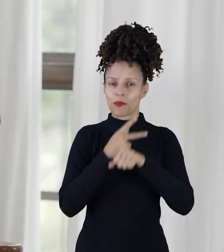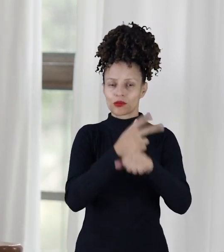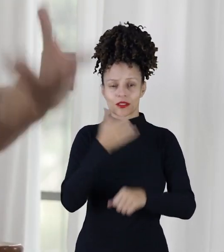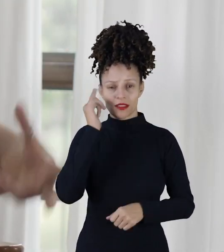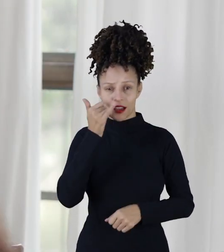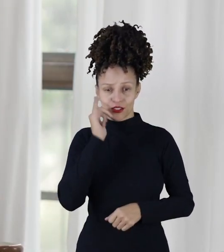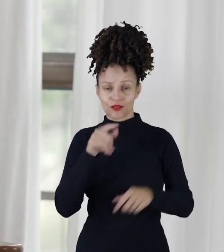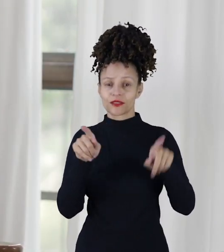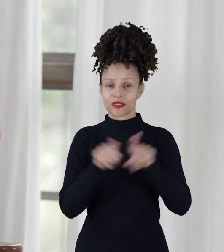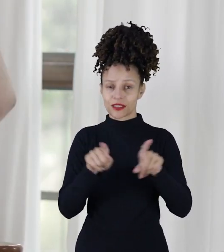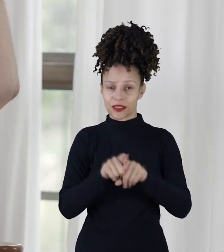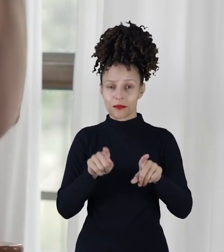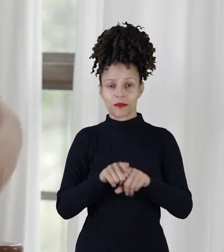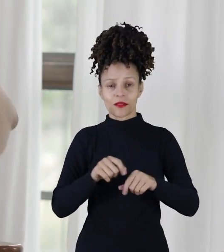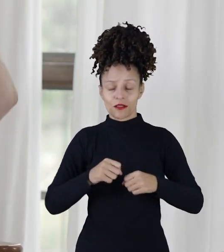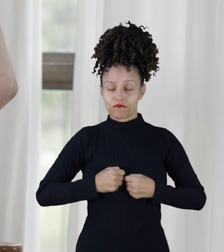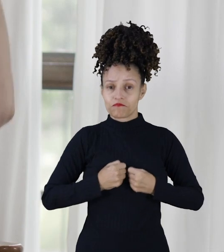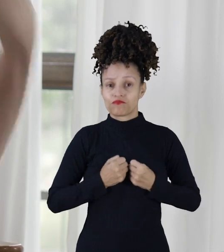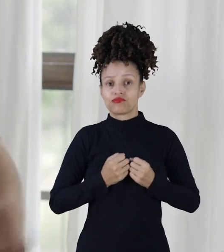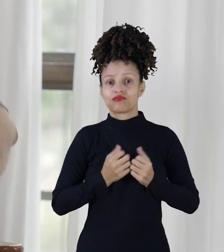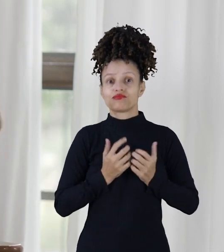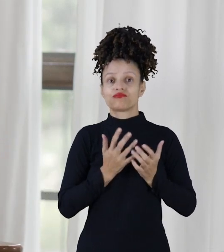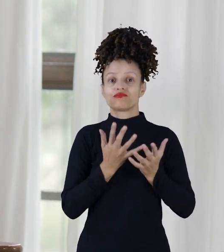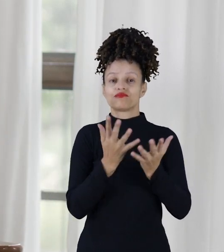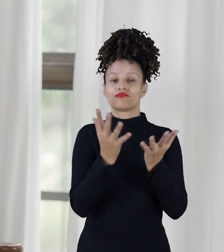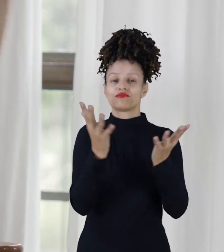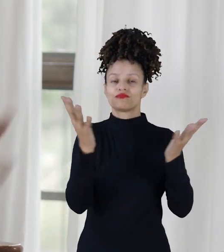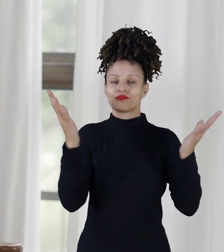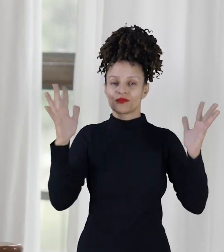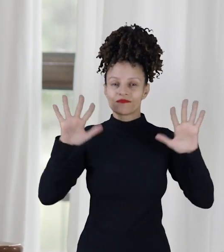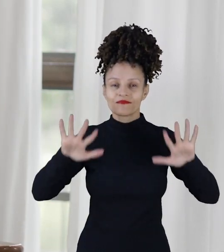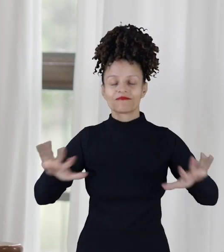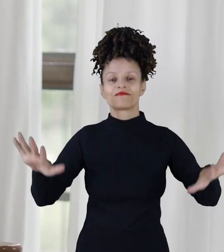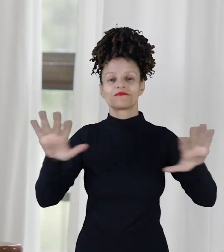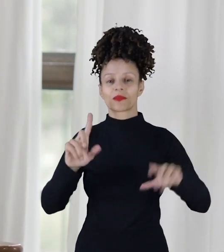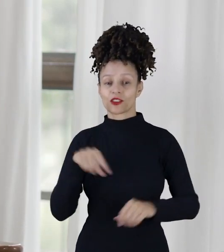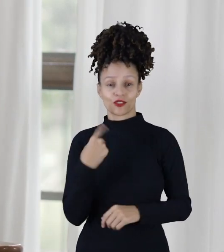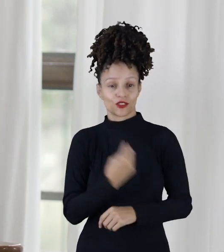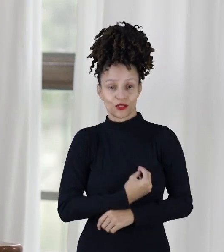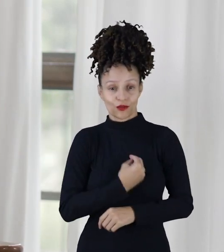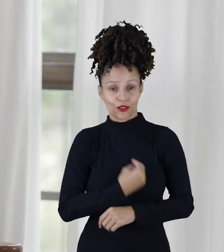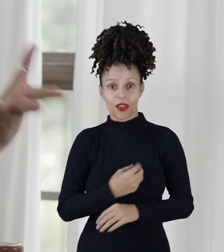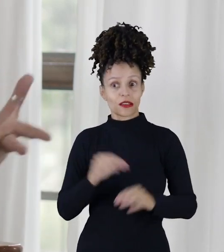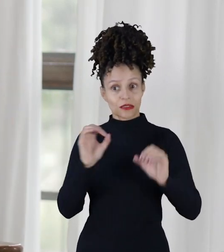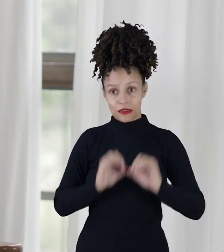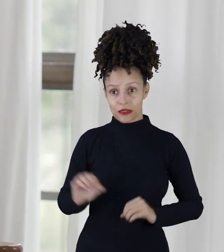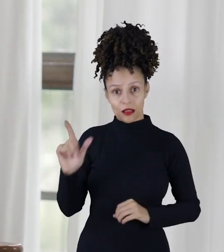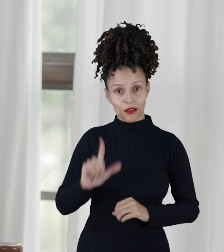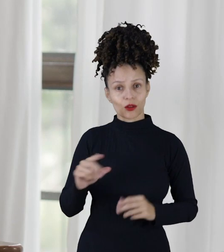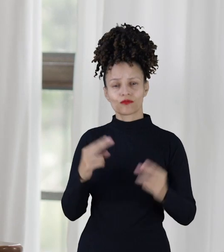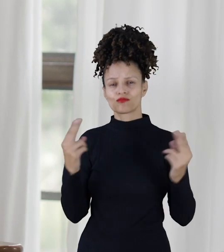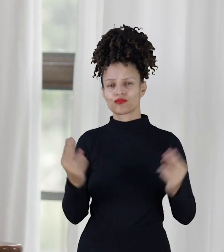para que busque narrativas, e essas narrativas vão crescendo, vão tomando uma proporção enorme, a ponto da gente não viver mais sem